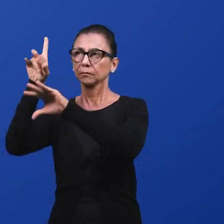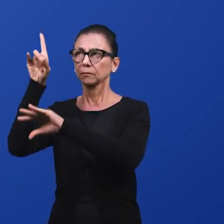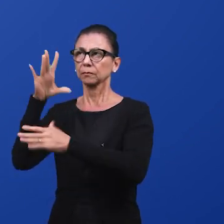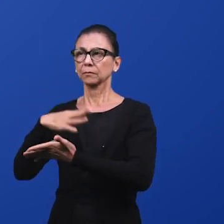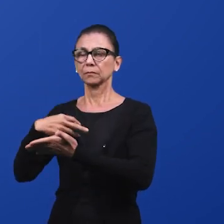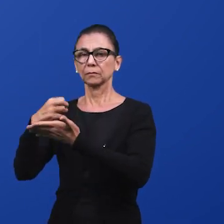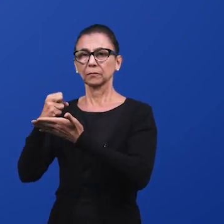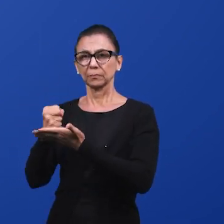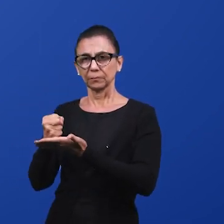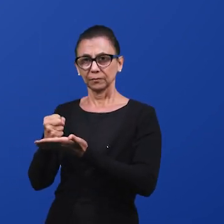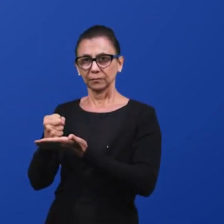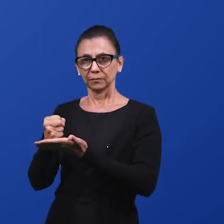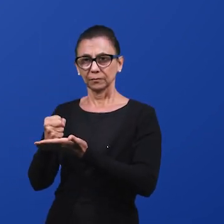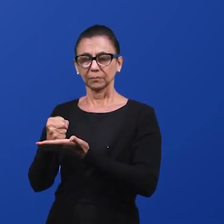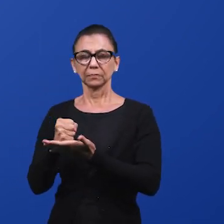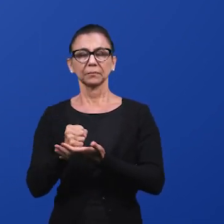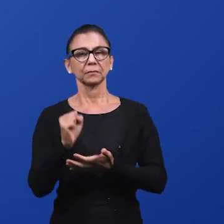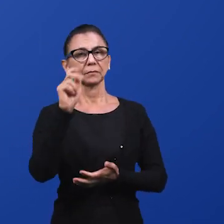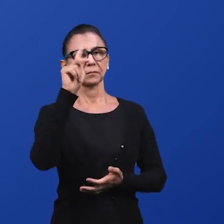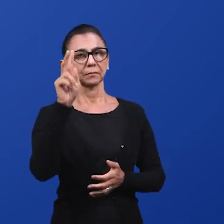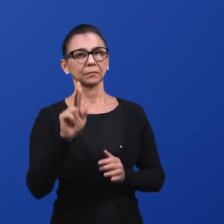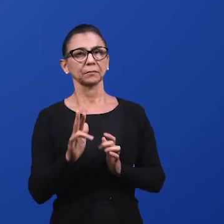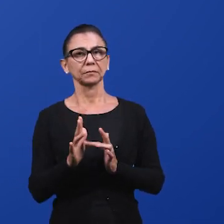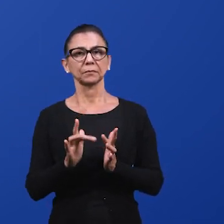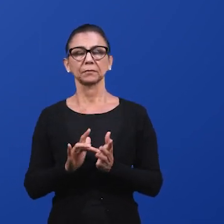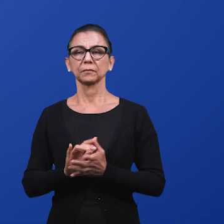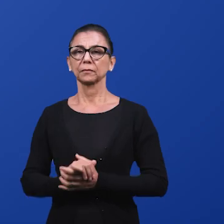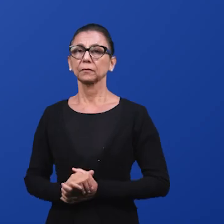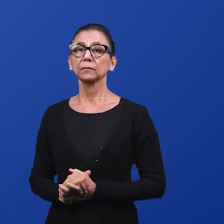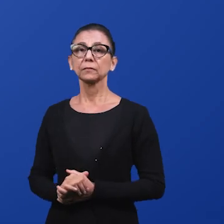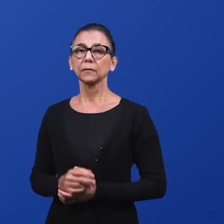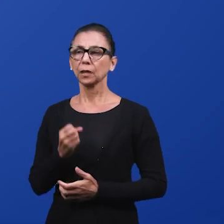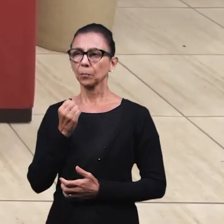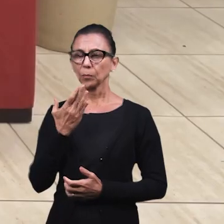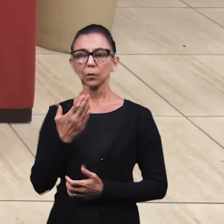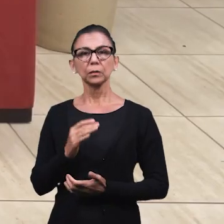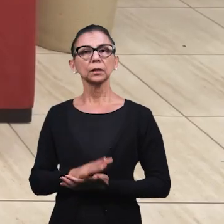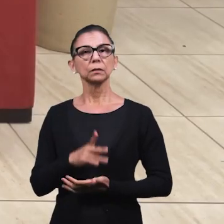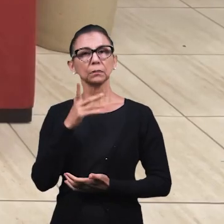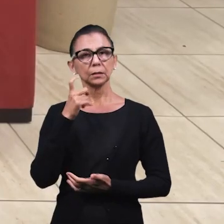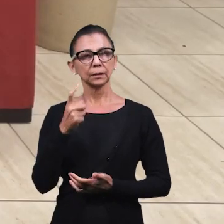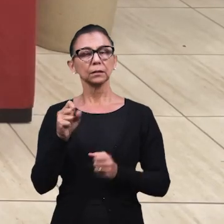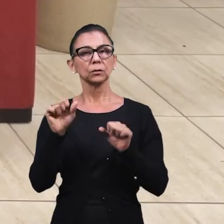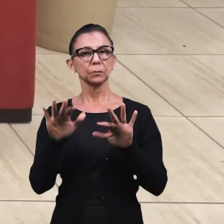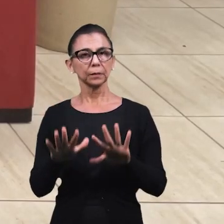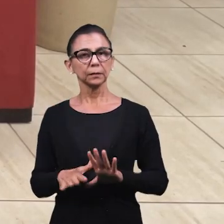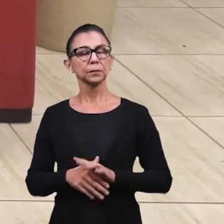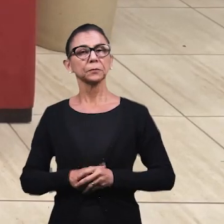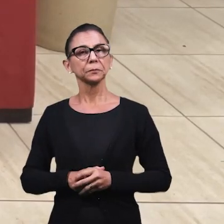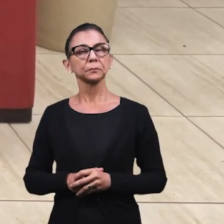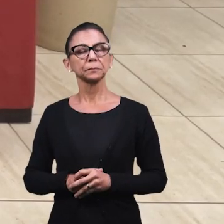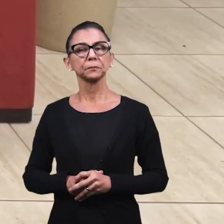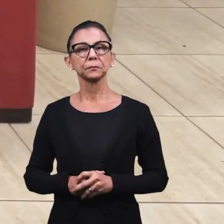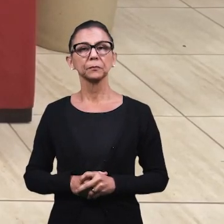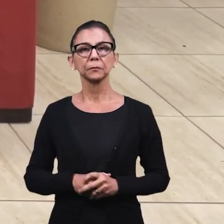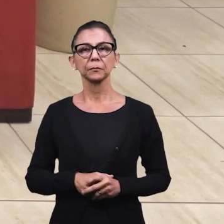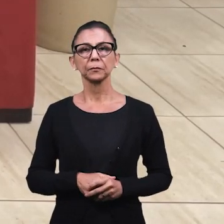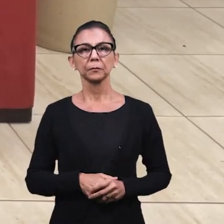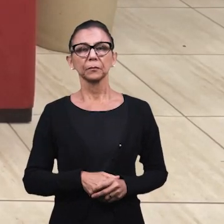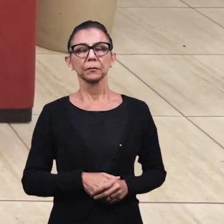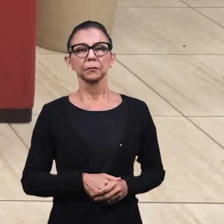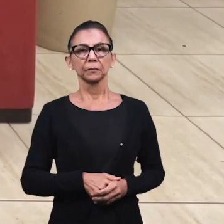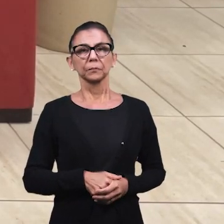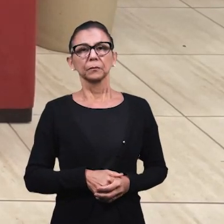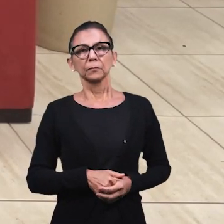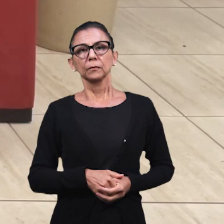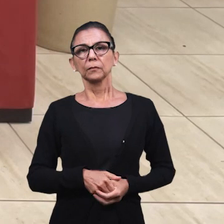e vem buscar a igreja amada. A paz do Senhor Jesus. Que maravilha, meus irmãos. Que bênção. Vamos aos